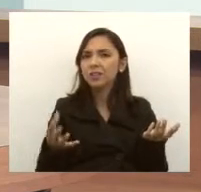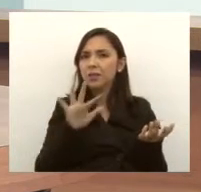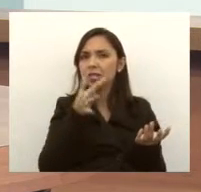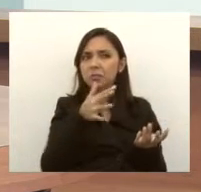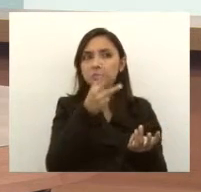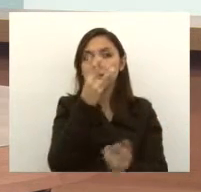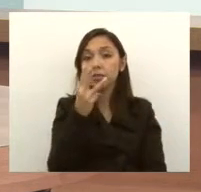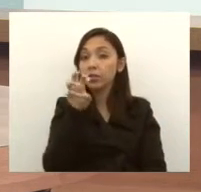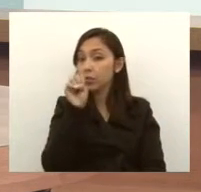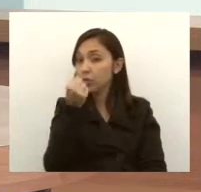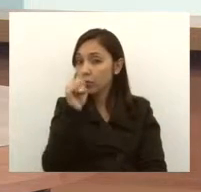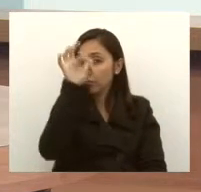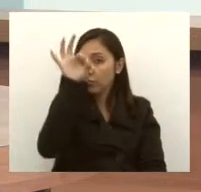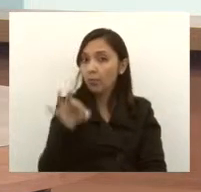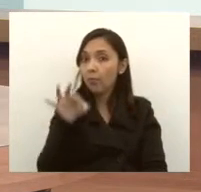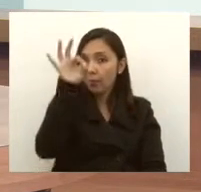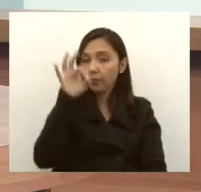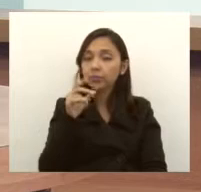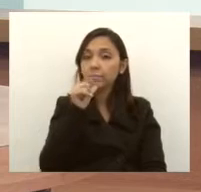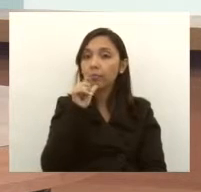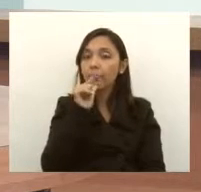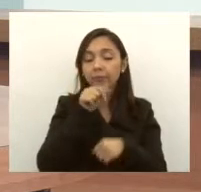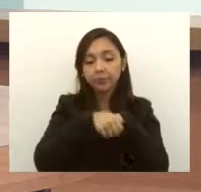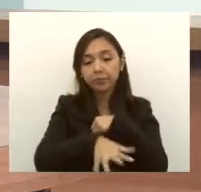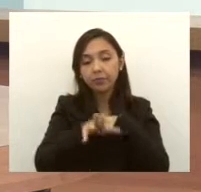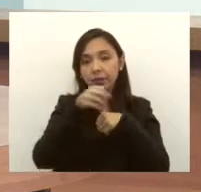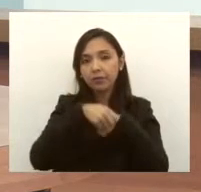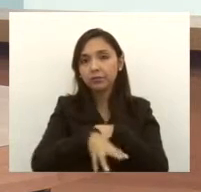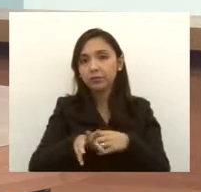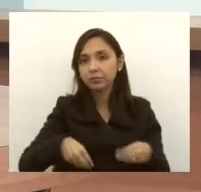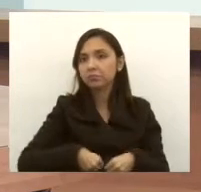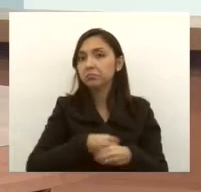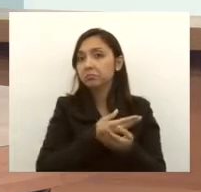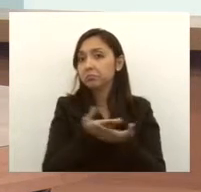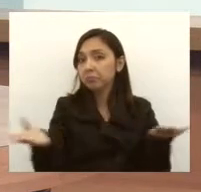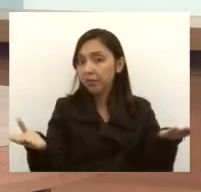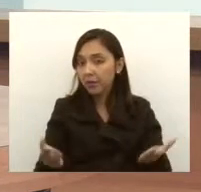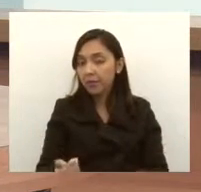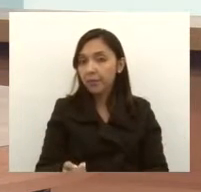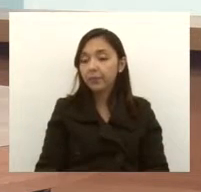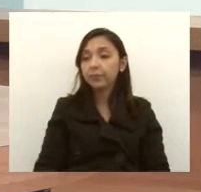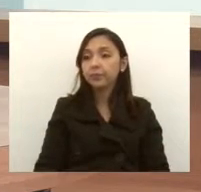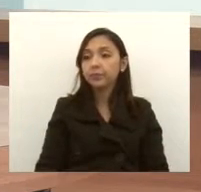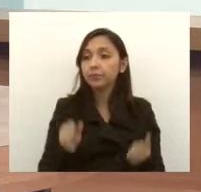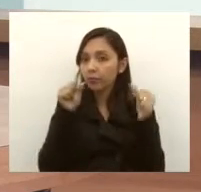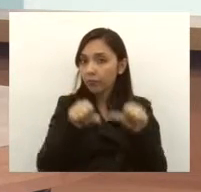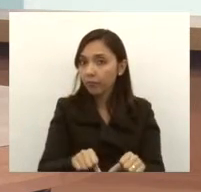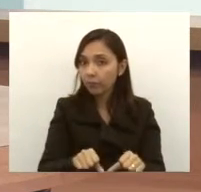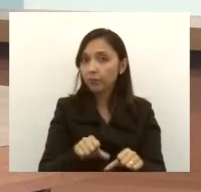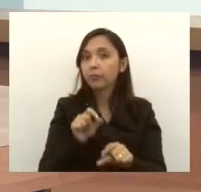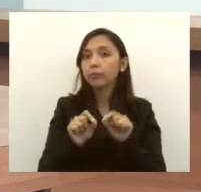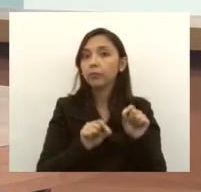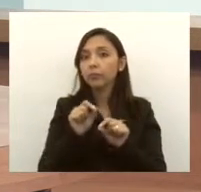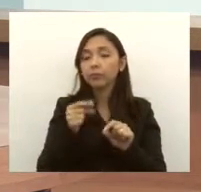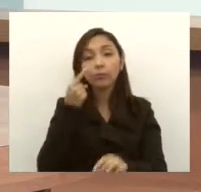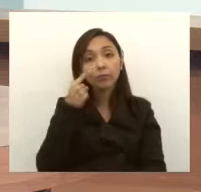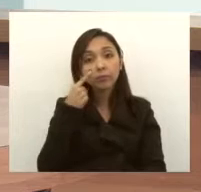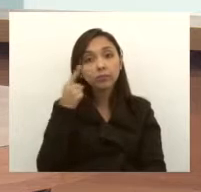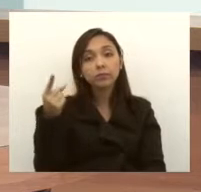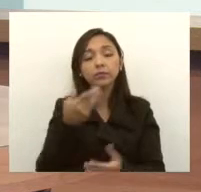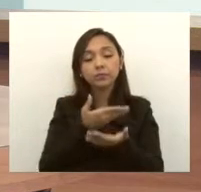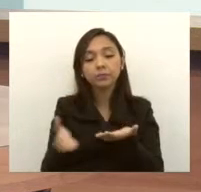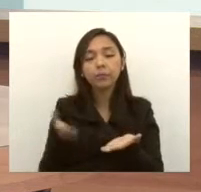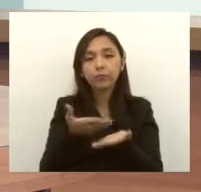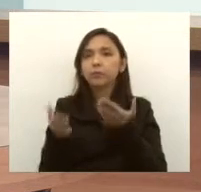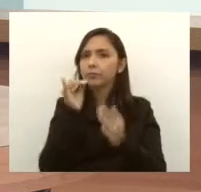aproximadamente 38%, água que é desperdiçada, que é vazada. Então, pior do que isso, vejo essa perca realmente